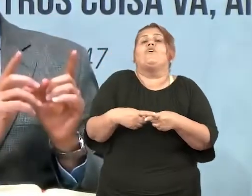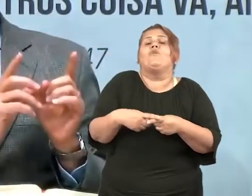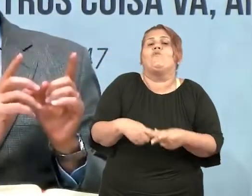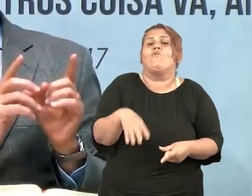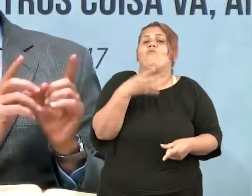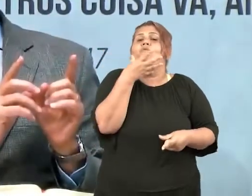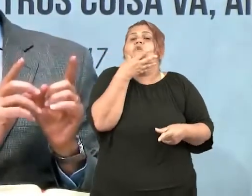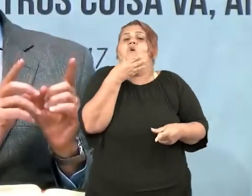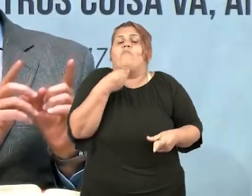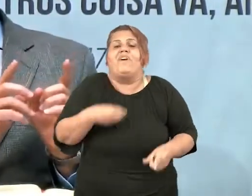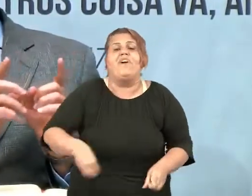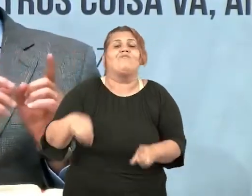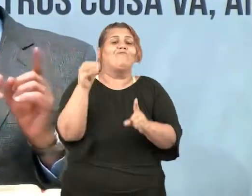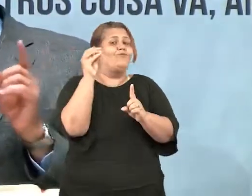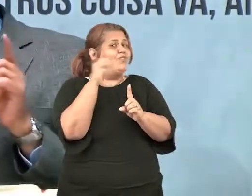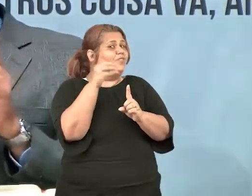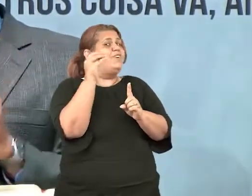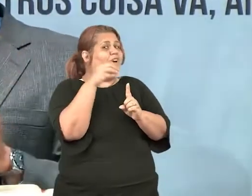é vulnerável,